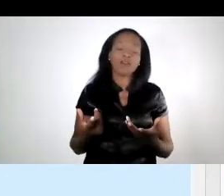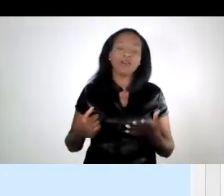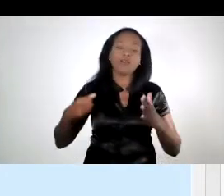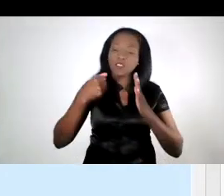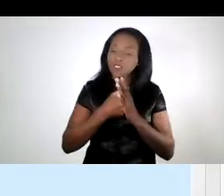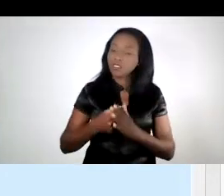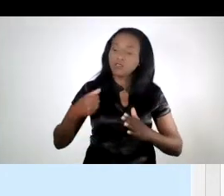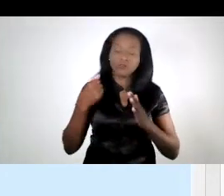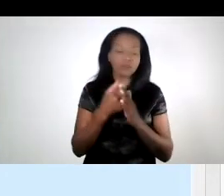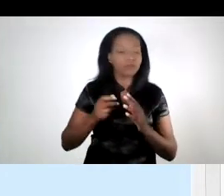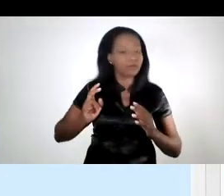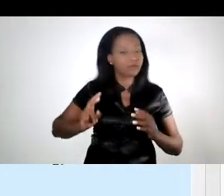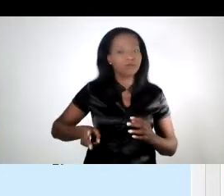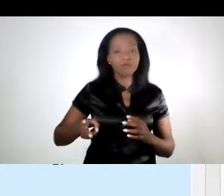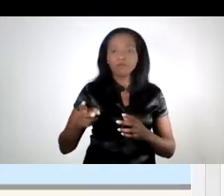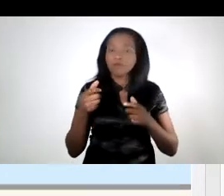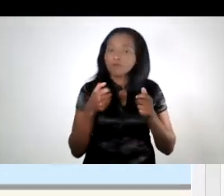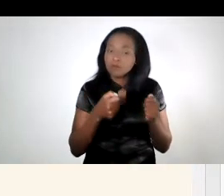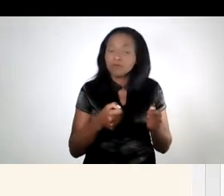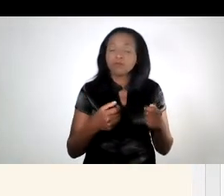fortalecida.